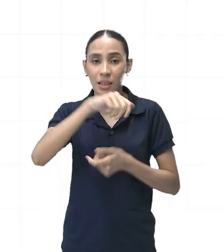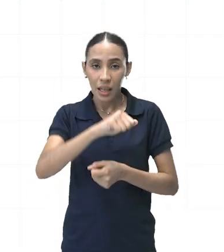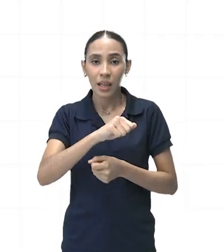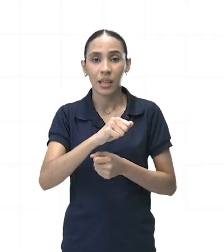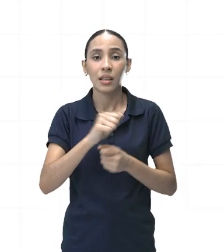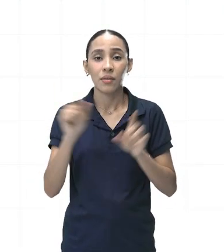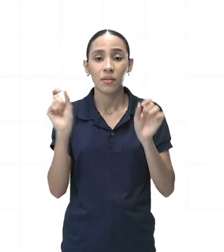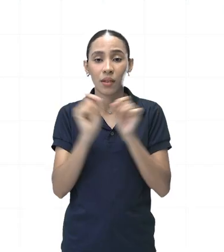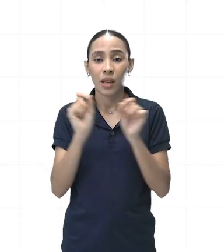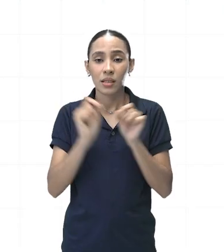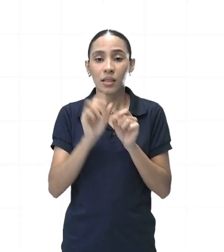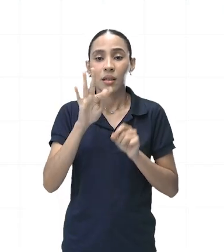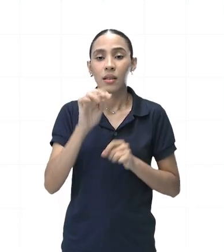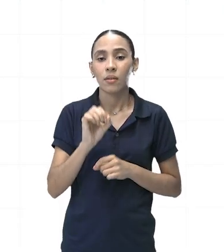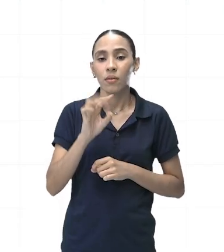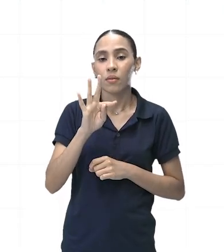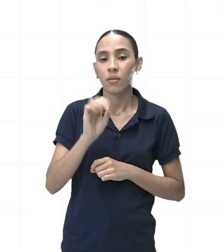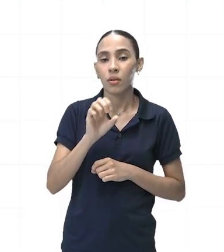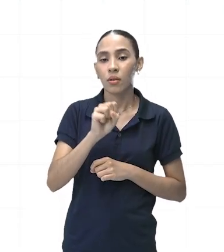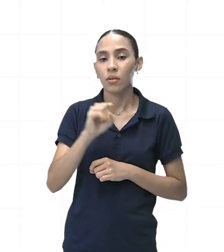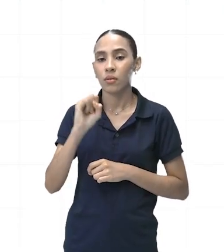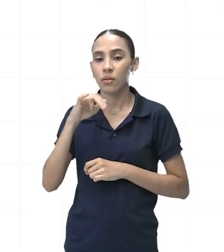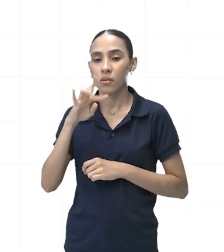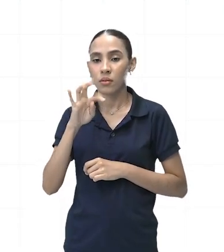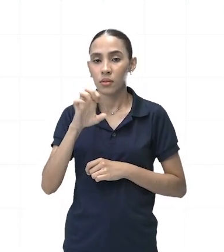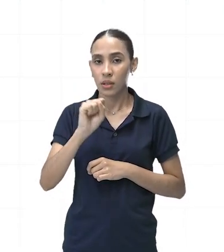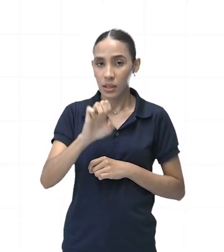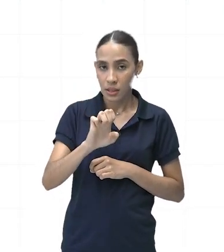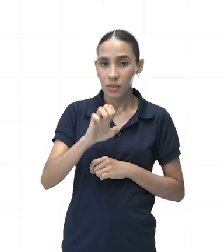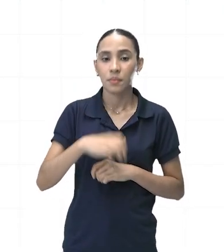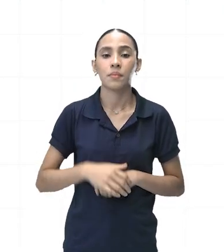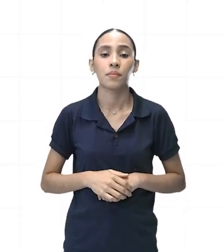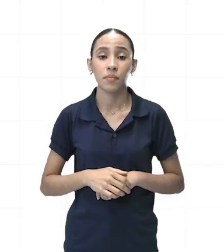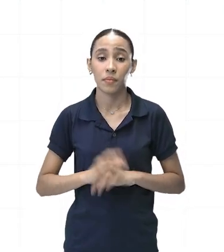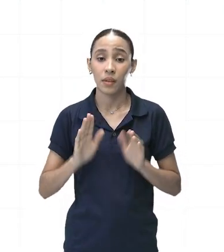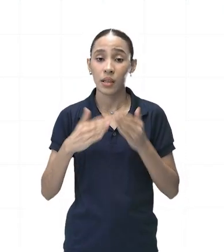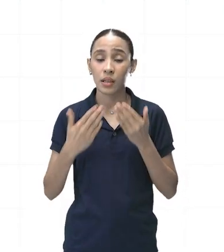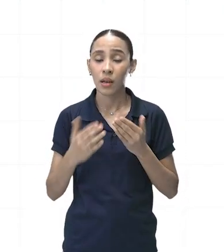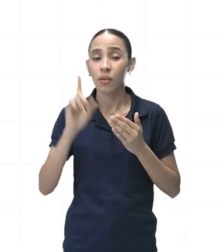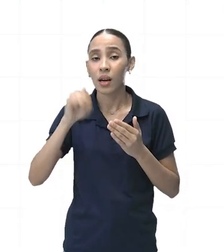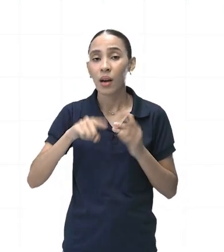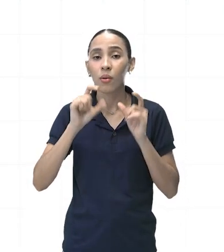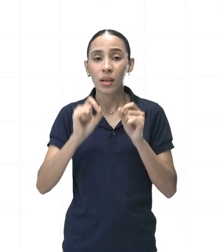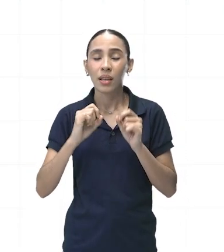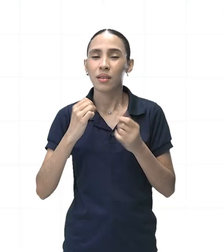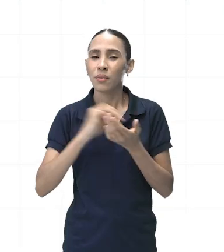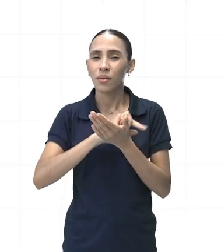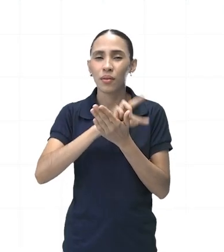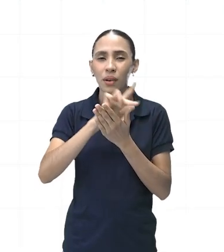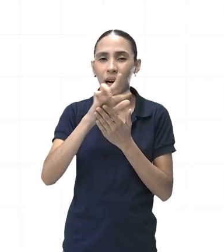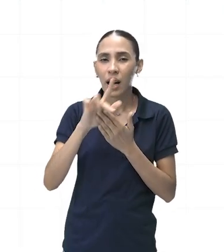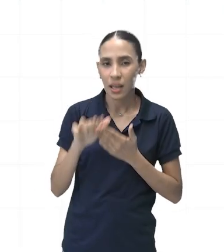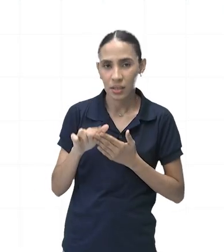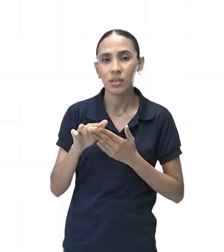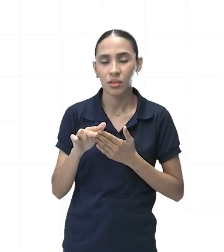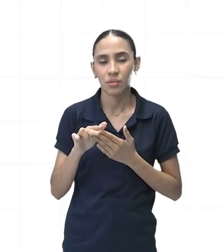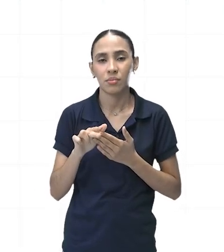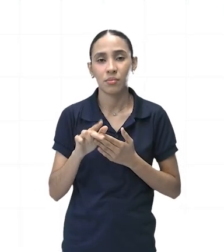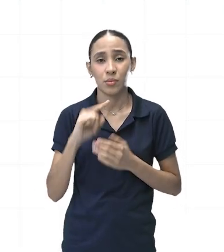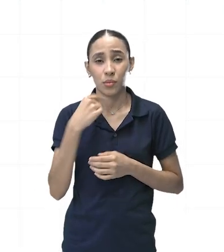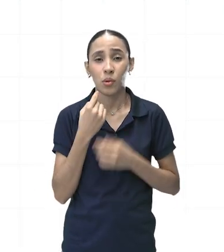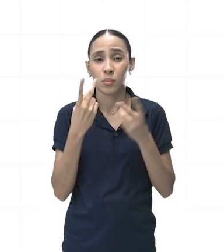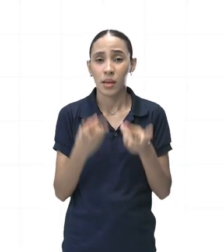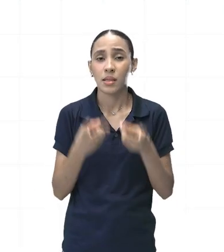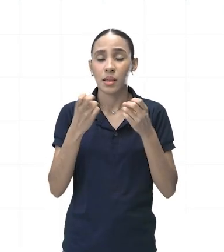a fotossíntese nesse ambiente de microgravidade. Então, são muitos os requisitos que a gente vê